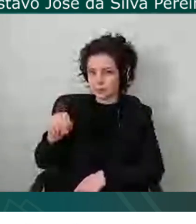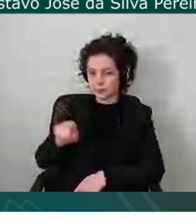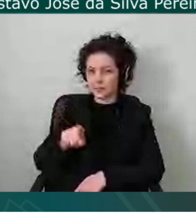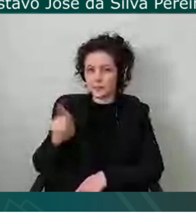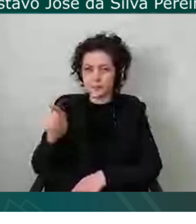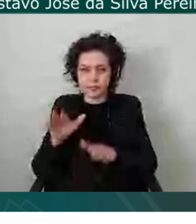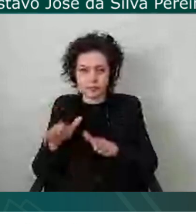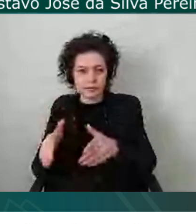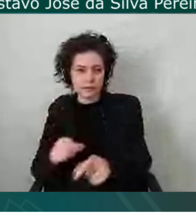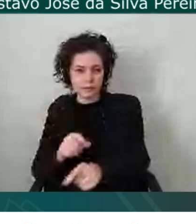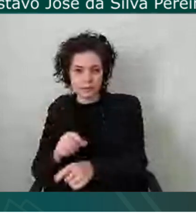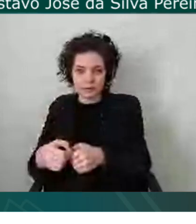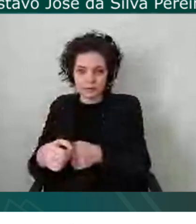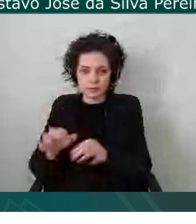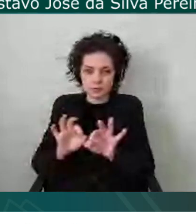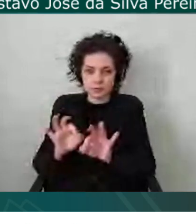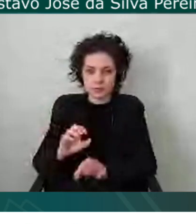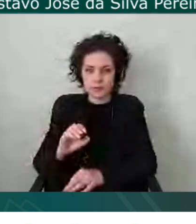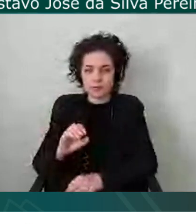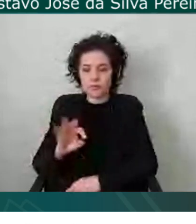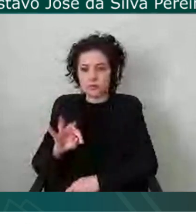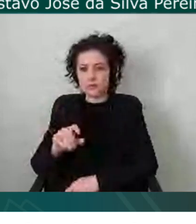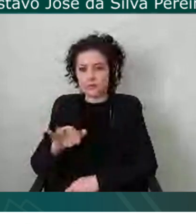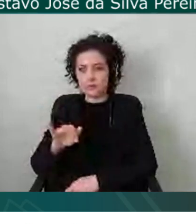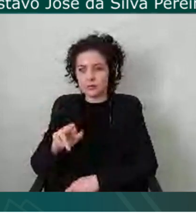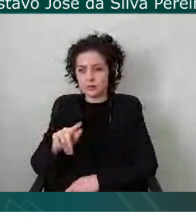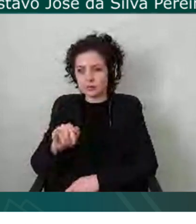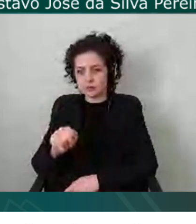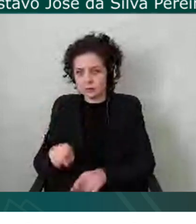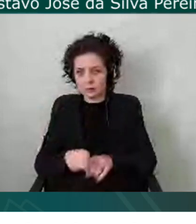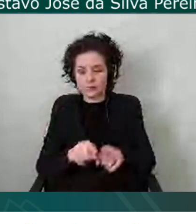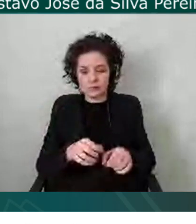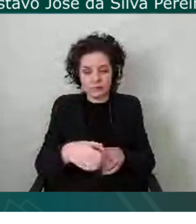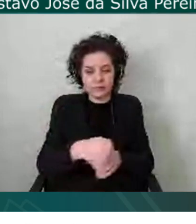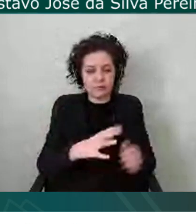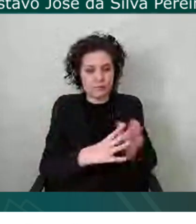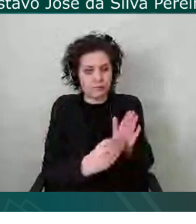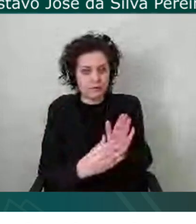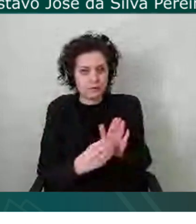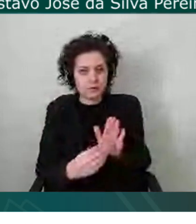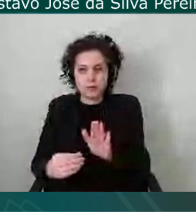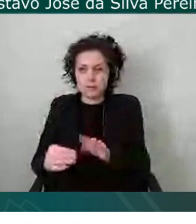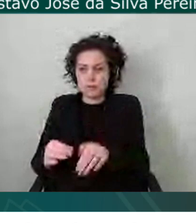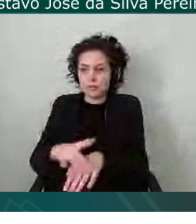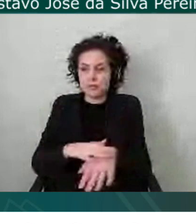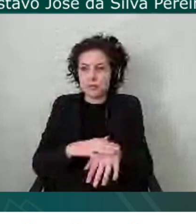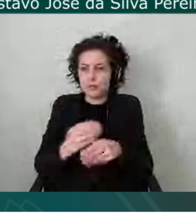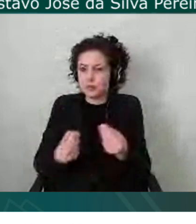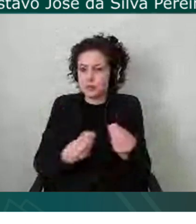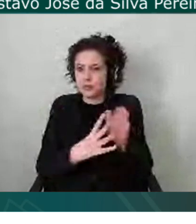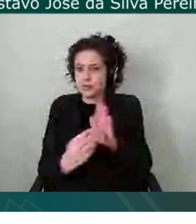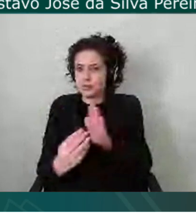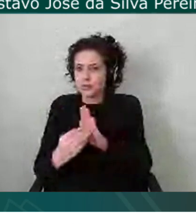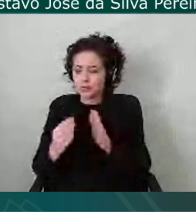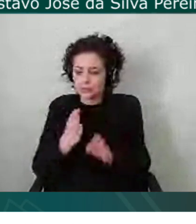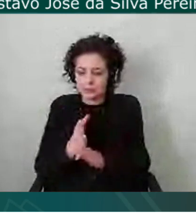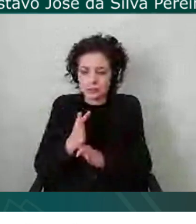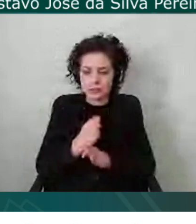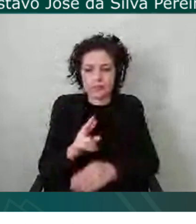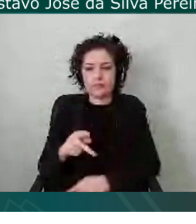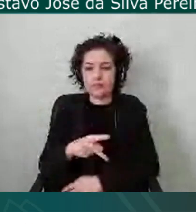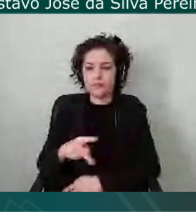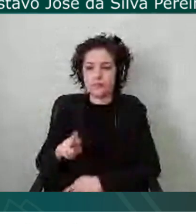modulação da autofagia em modelos celulares de doenças. E, finalmente, a professora Roberta Cessa